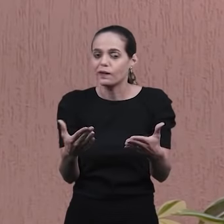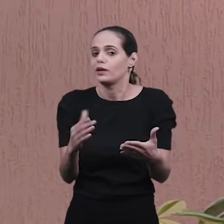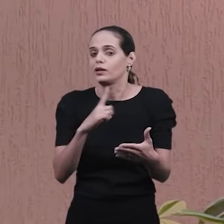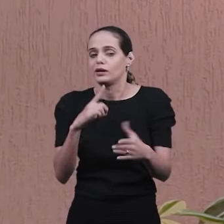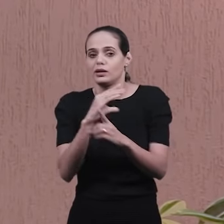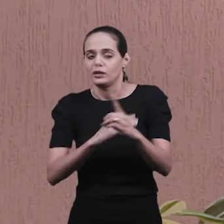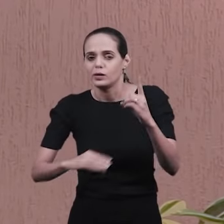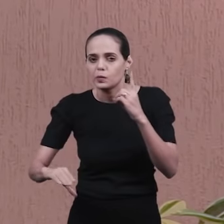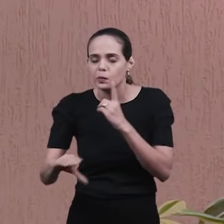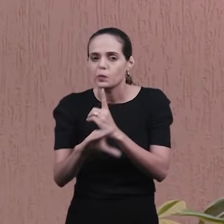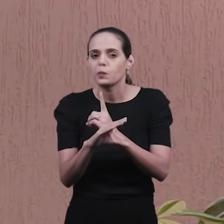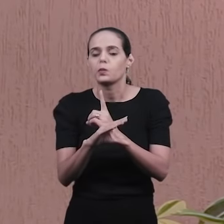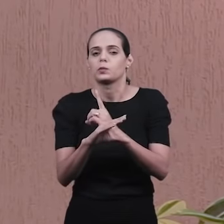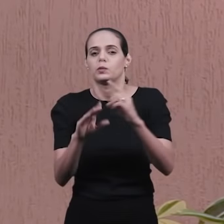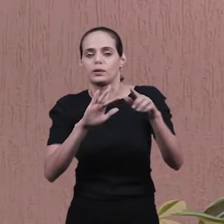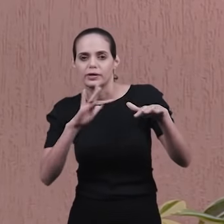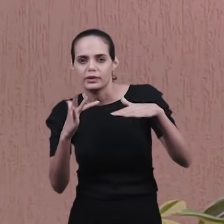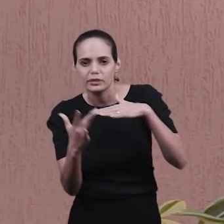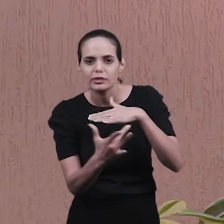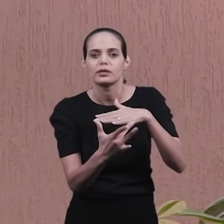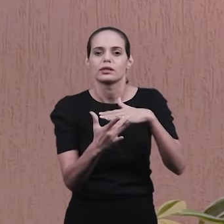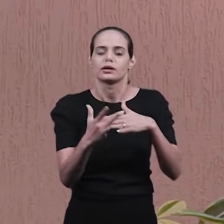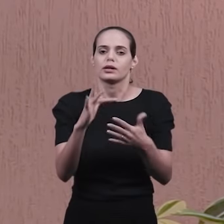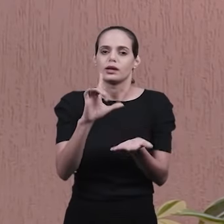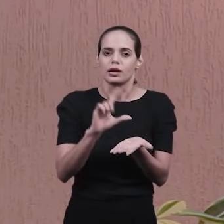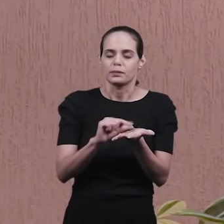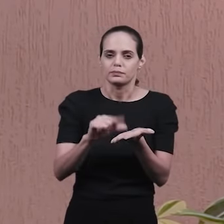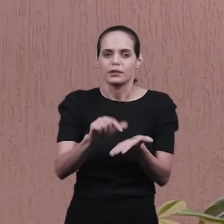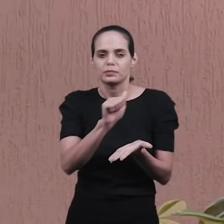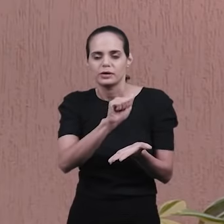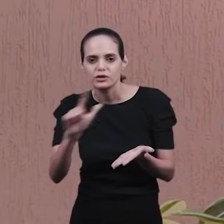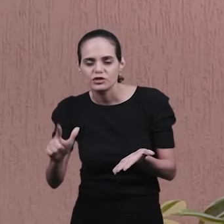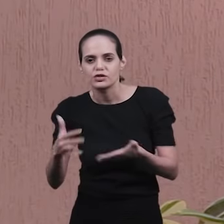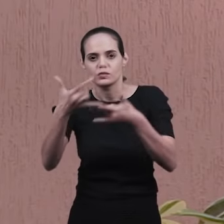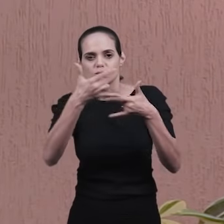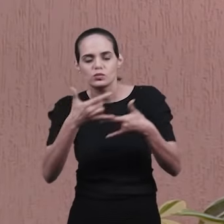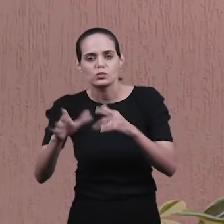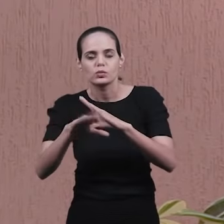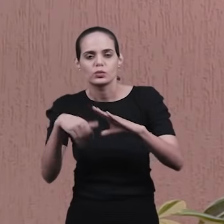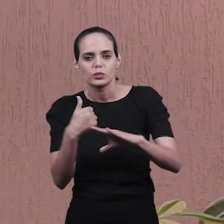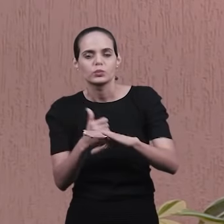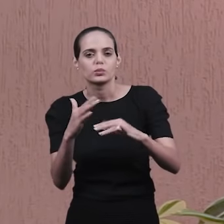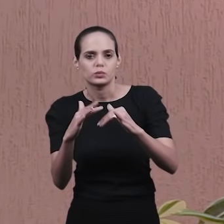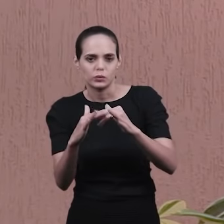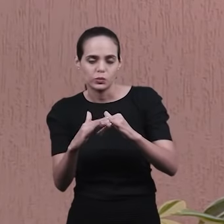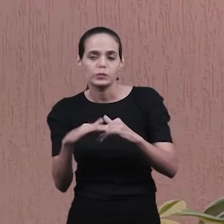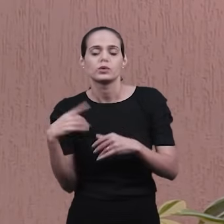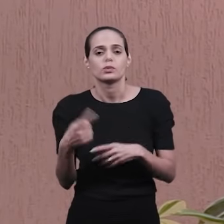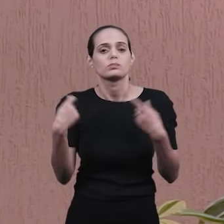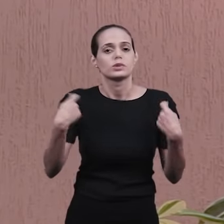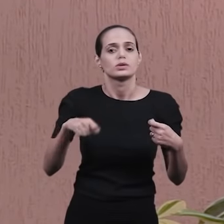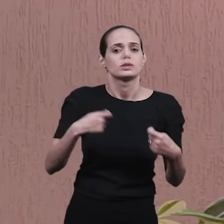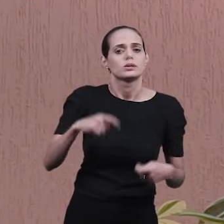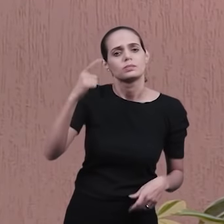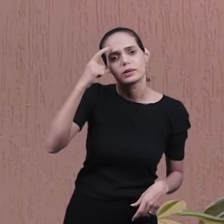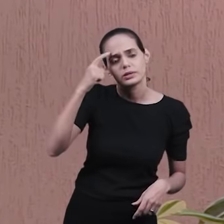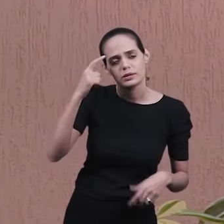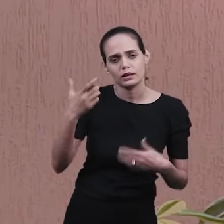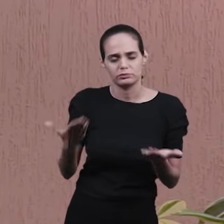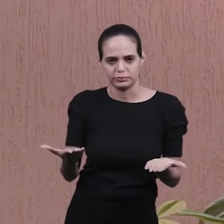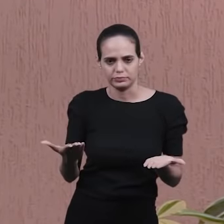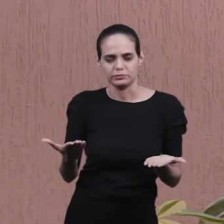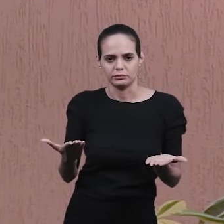por aplicativos ou pelo YouTube ou pelo Zoom. Então, nós temos que pensar sobre isso. Os idosos da minha igreja,